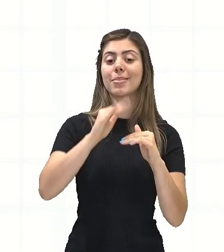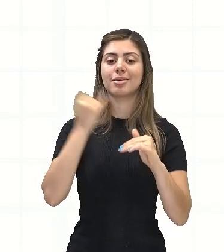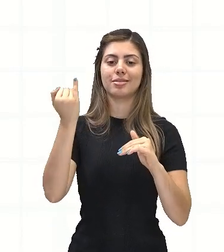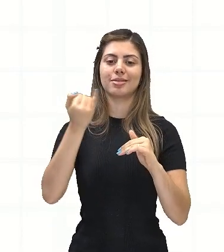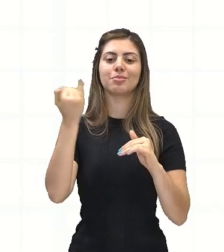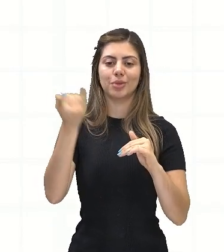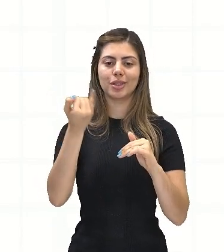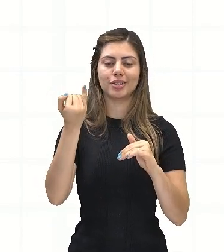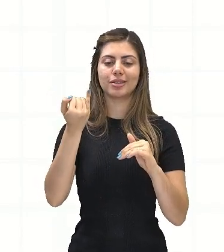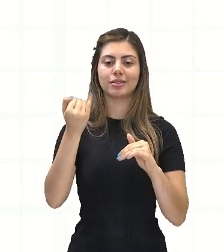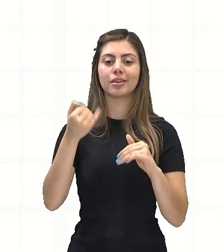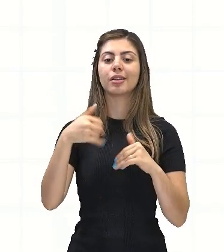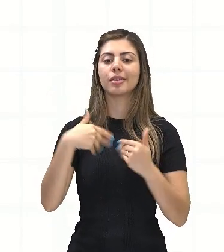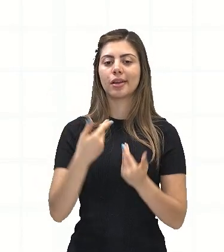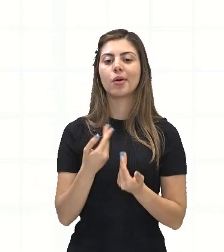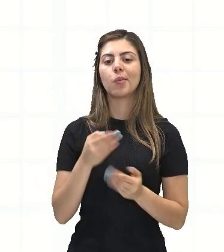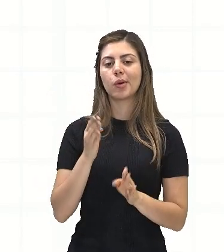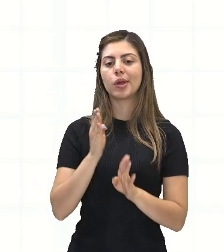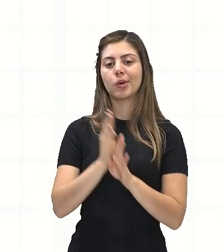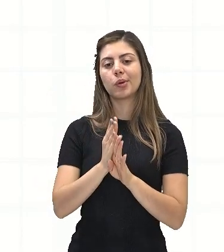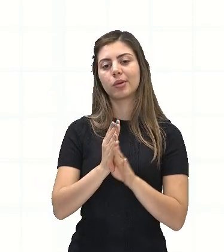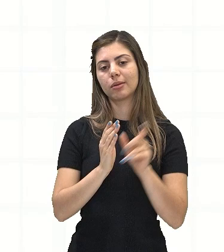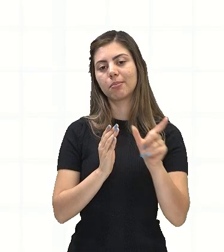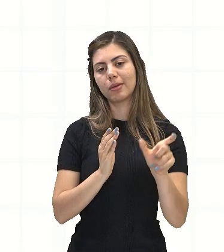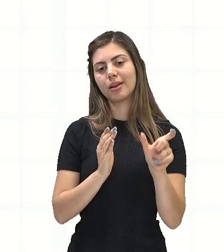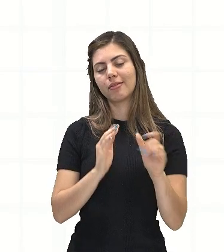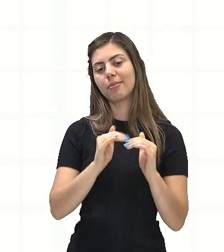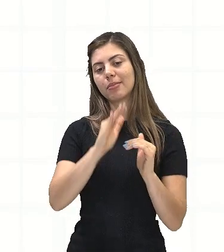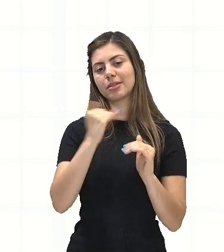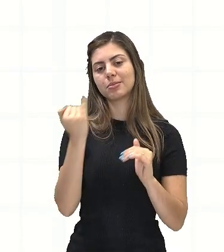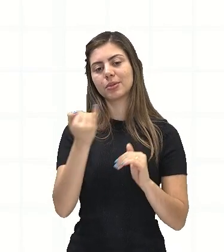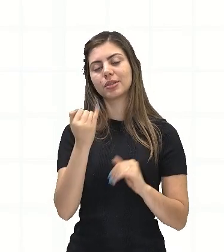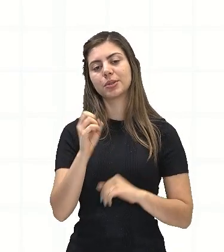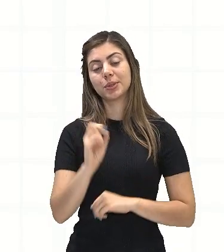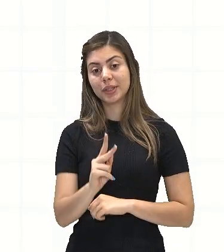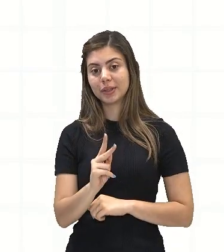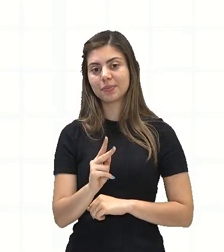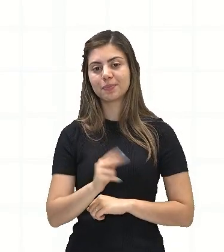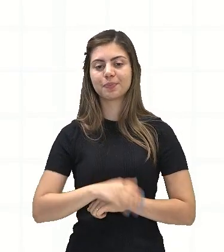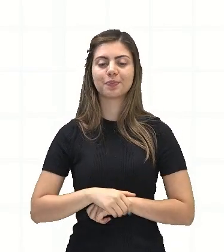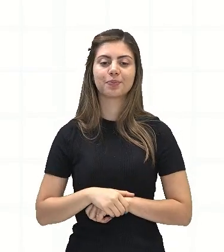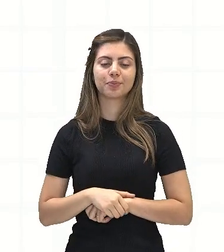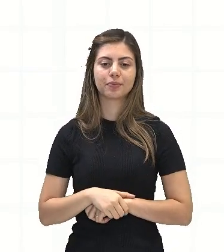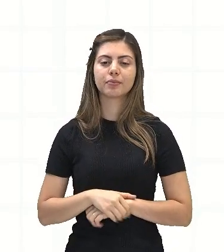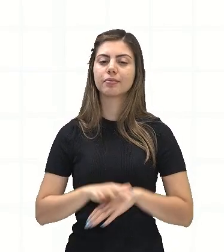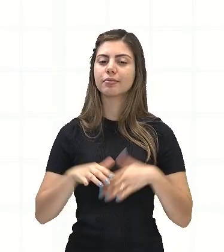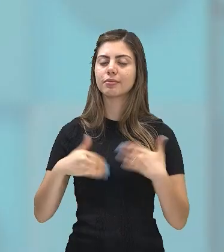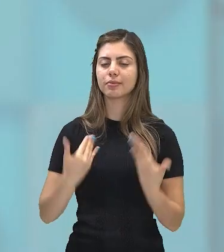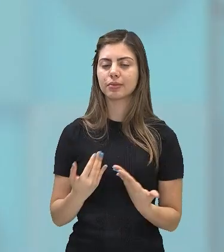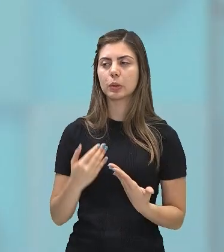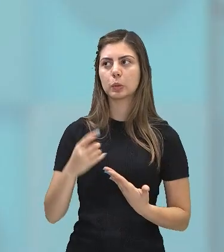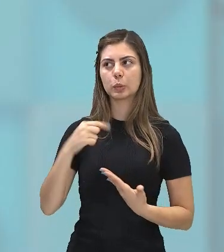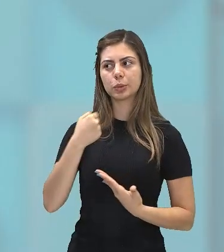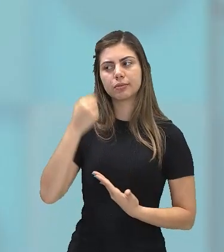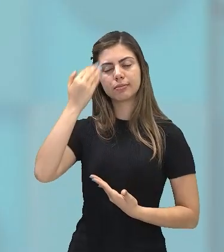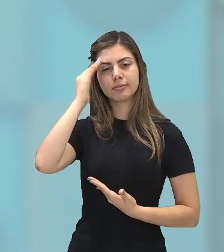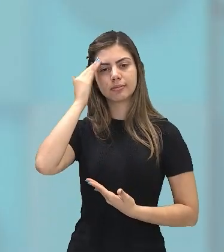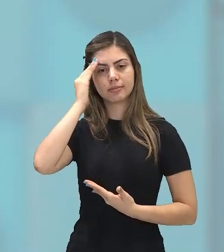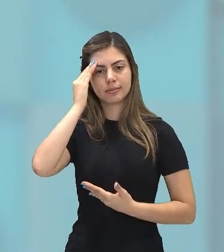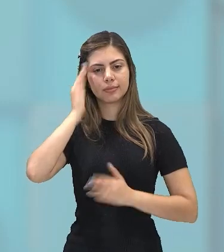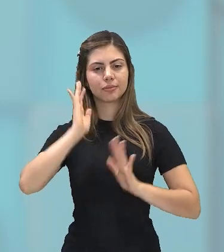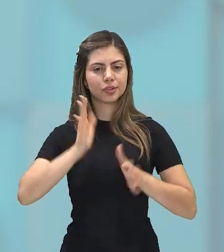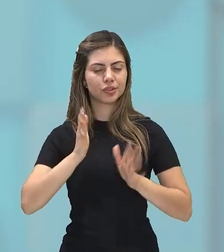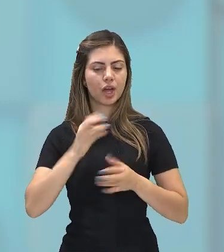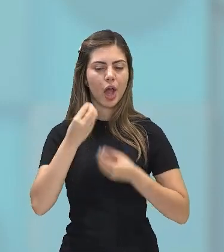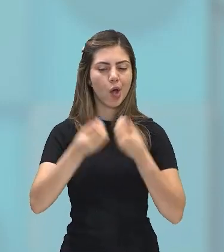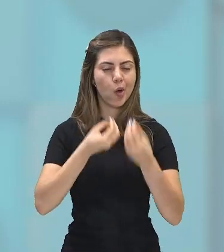o meu núcleo do sujeito. Tudo bem até aí? Então, nós já compreendemos esse